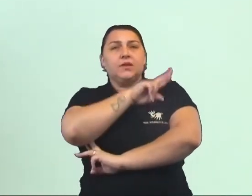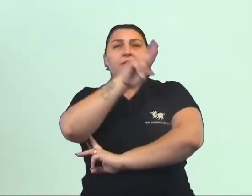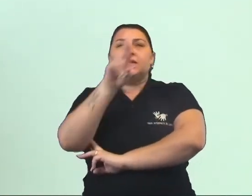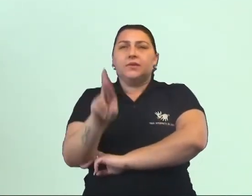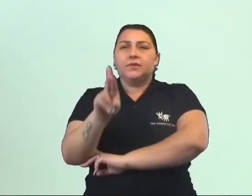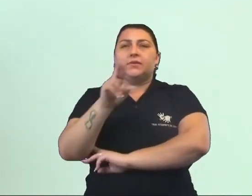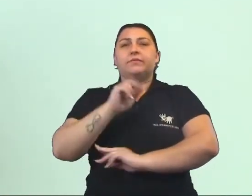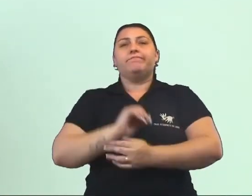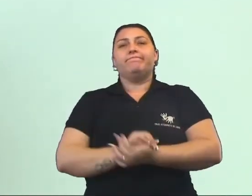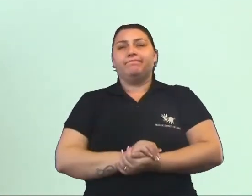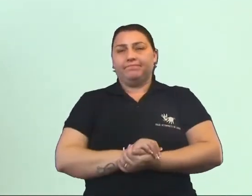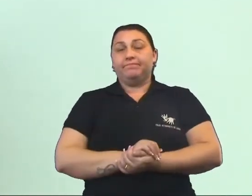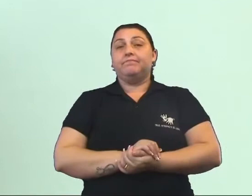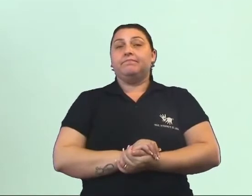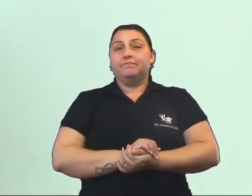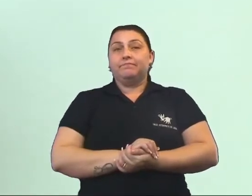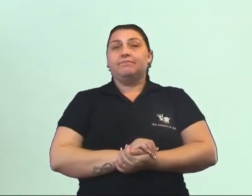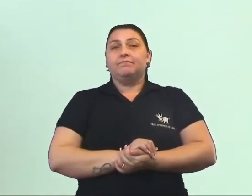religiões e